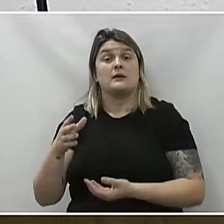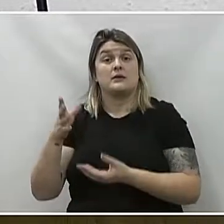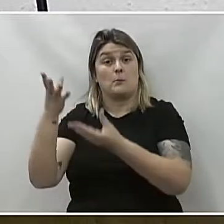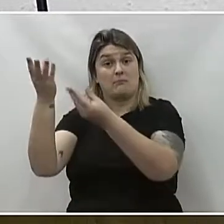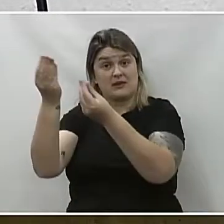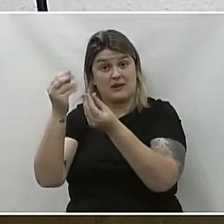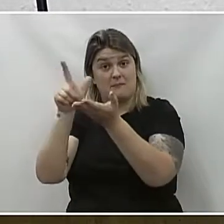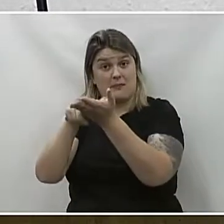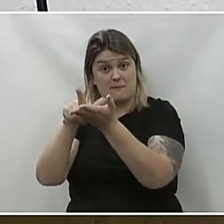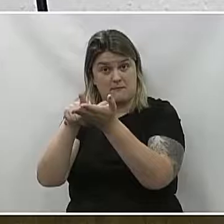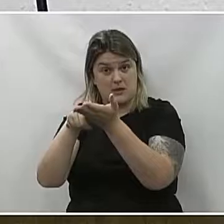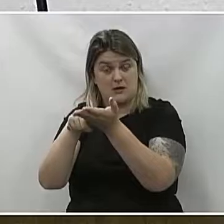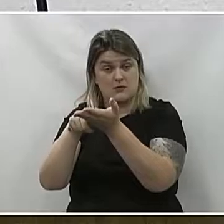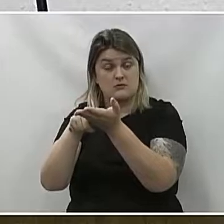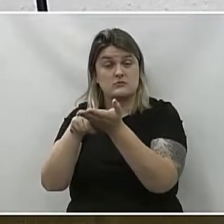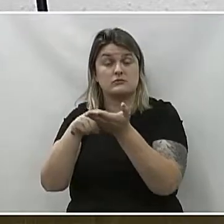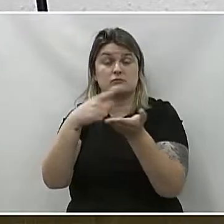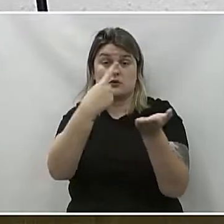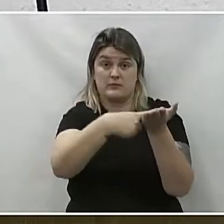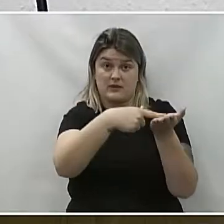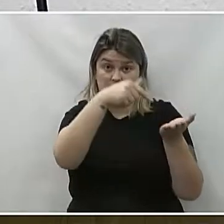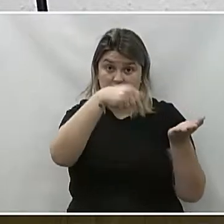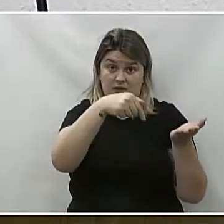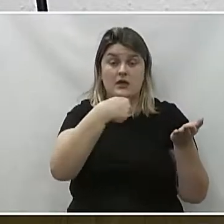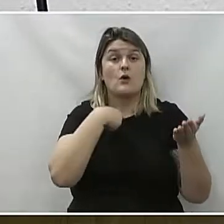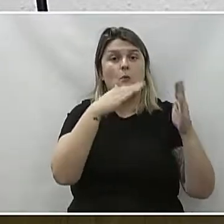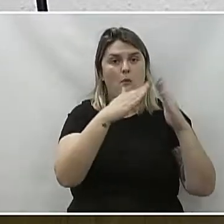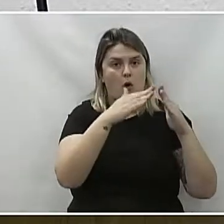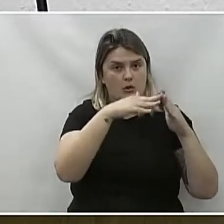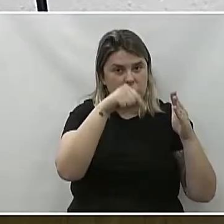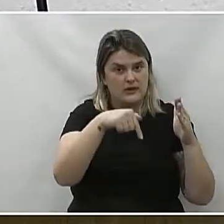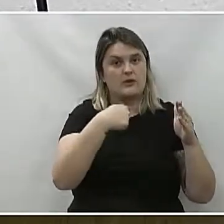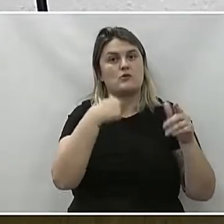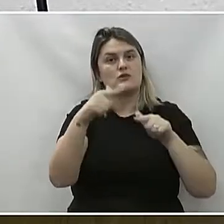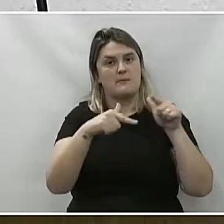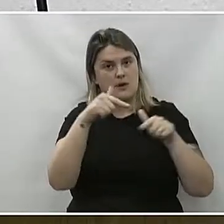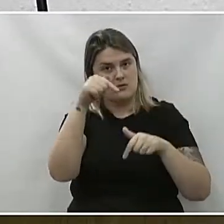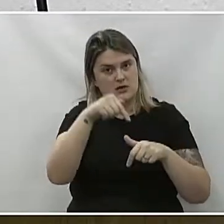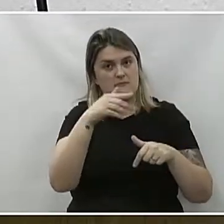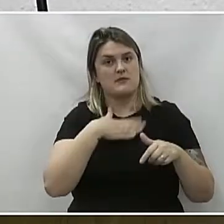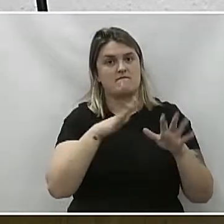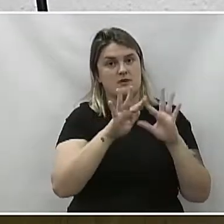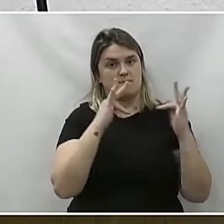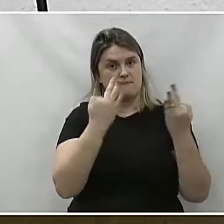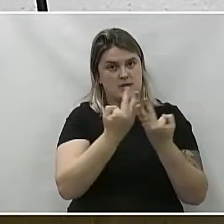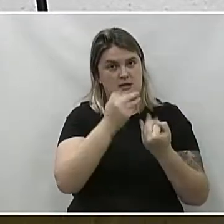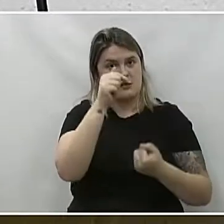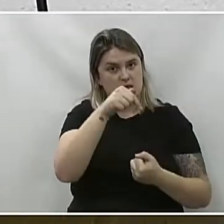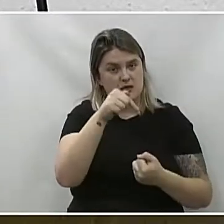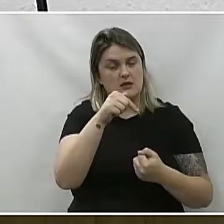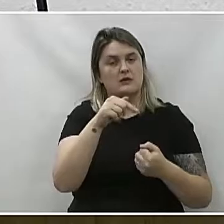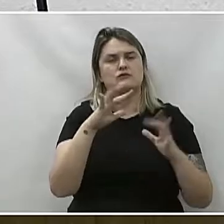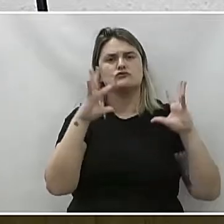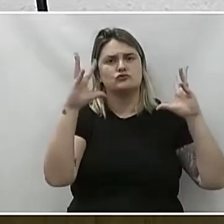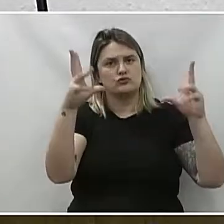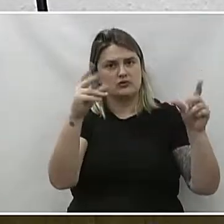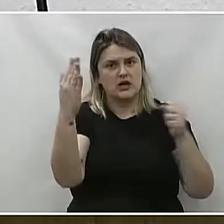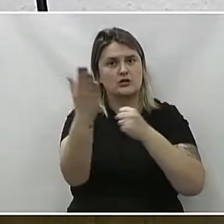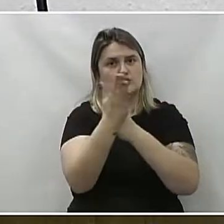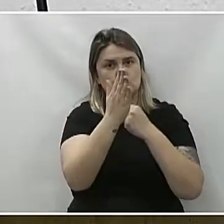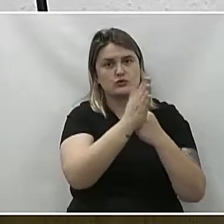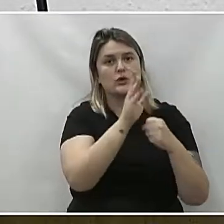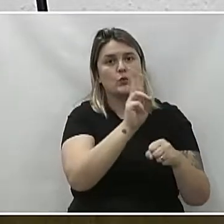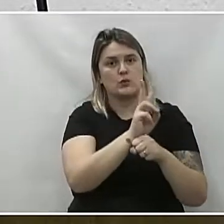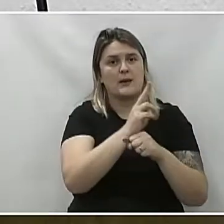onco, pedi para ser marcado aqui. Falei, porque eu moro aqui, porque eu trabalho aqui, porque tem família aqui, porque todo mundo que ia me ajudar a